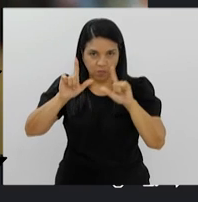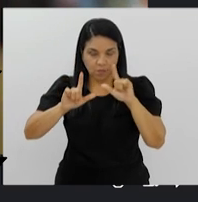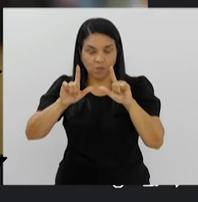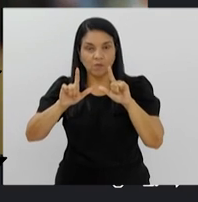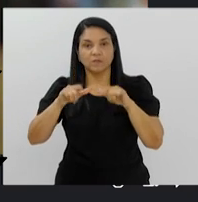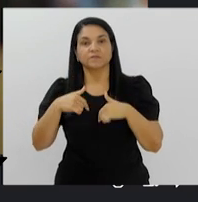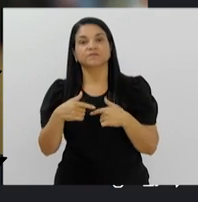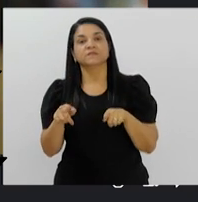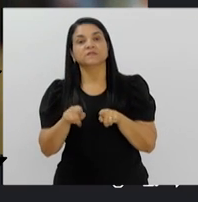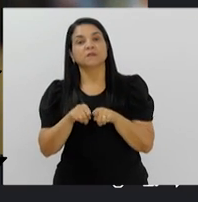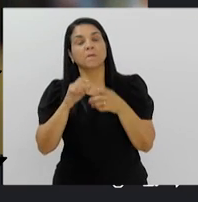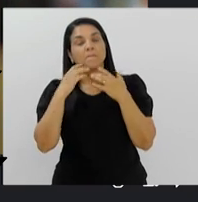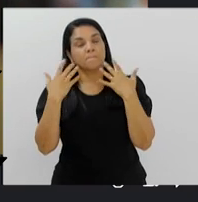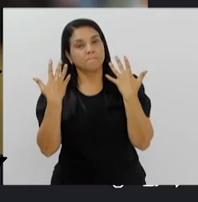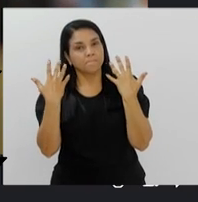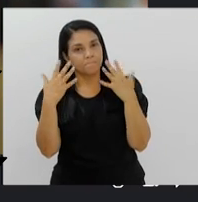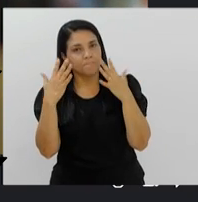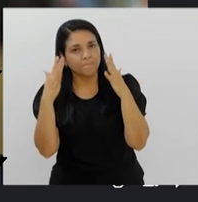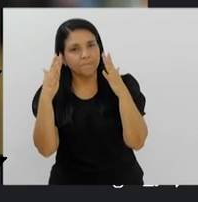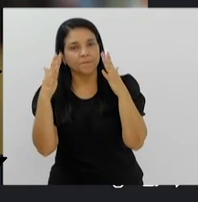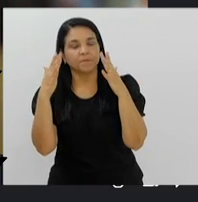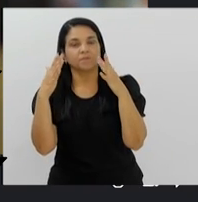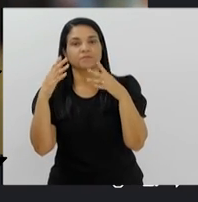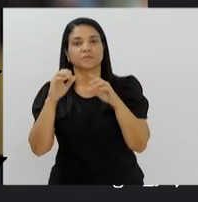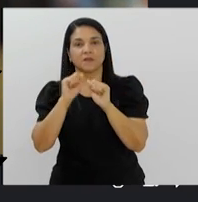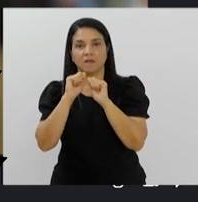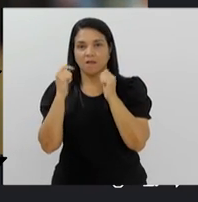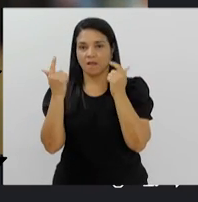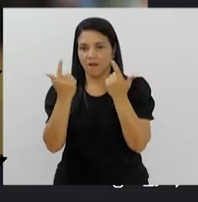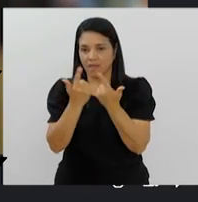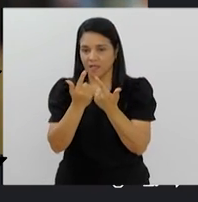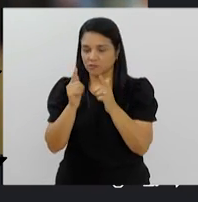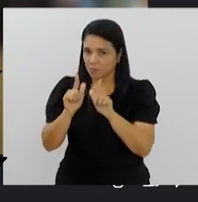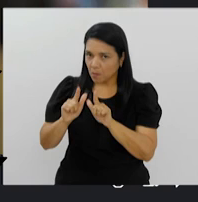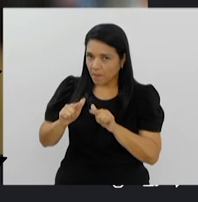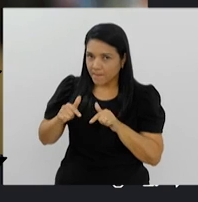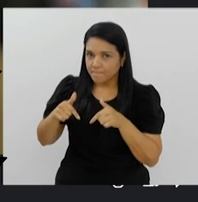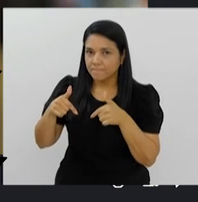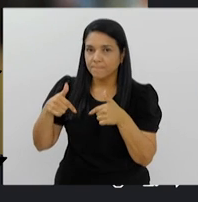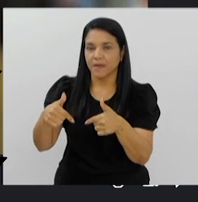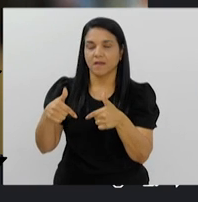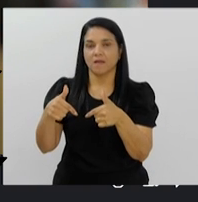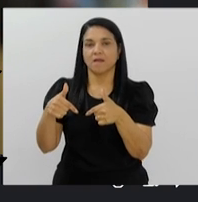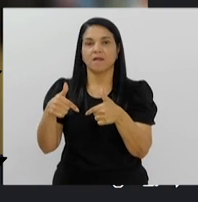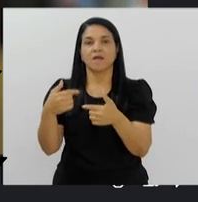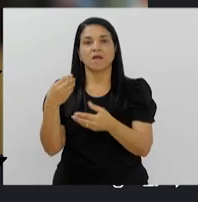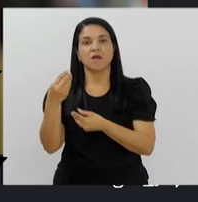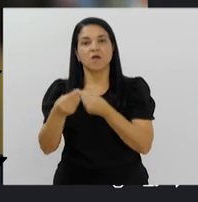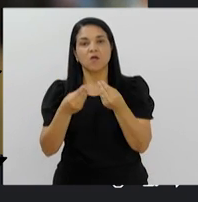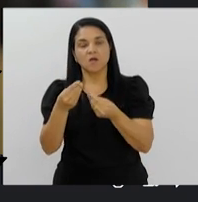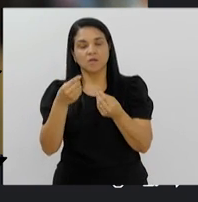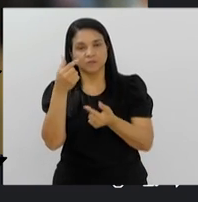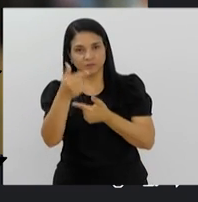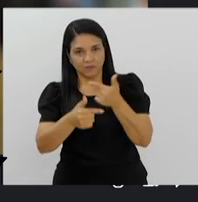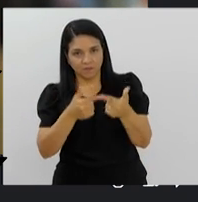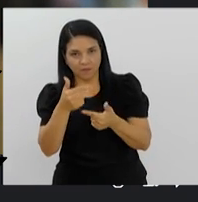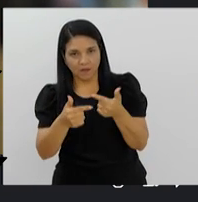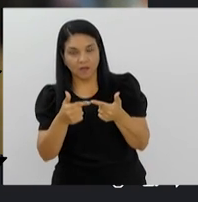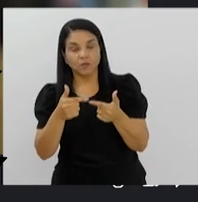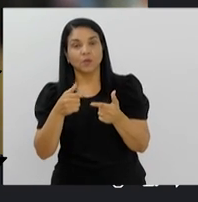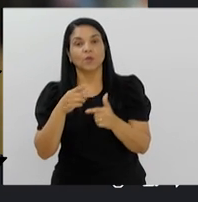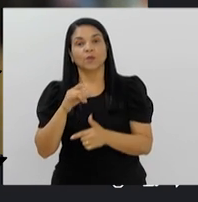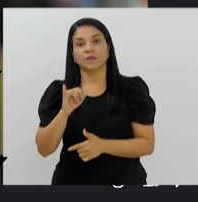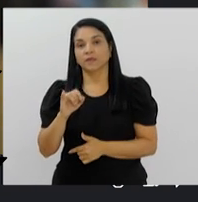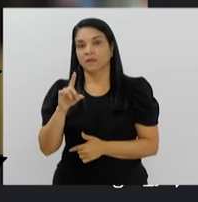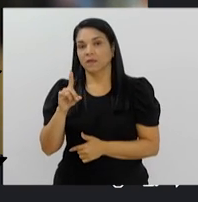começar também parabenizando né esta casa pela iniciativa pela maneira como tem conduzido os trabalhos o idec tem acompanhado